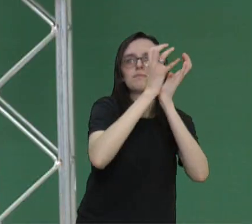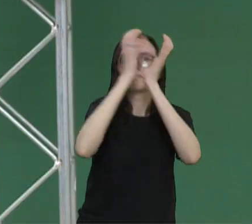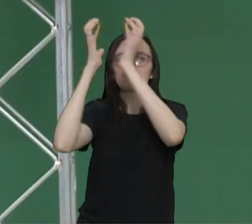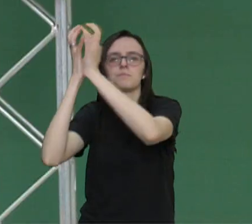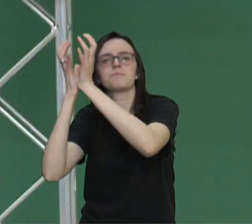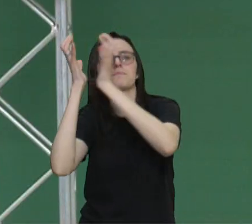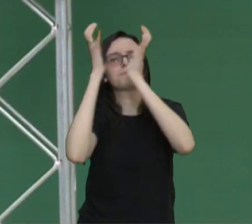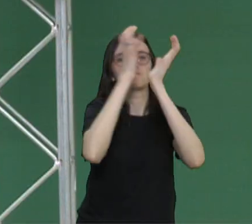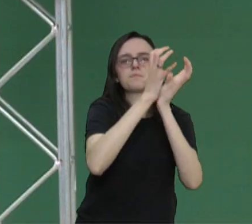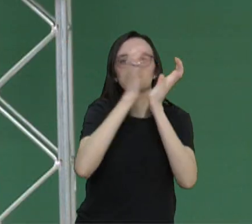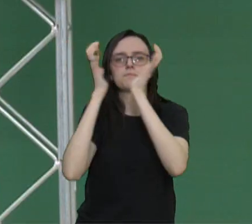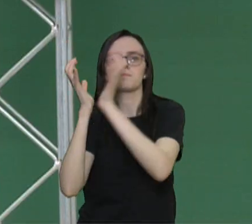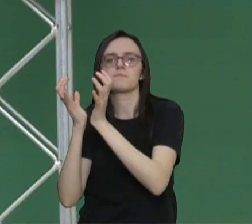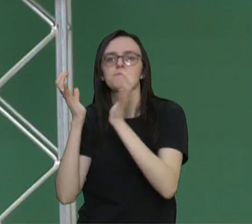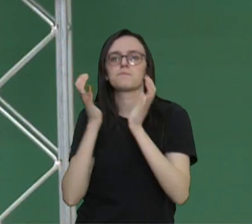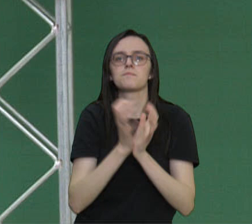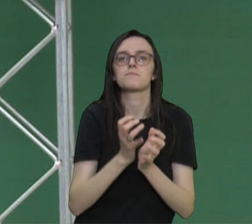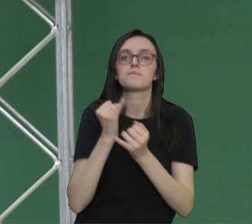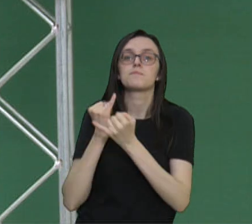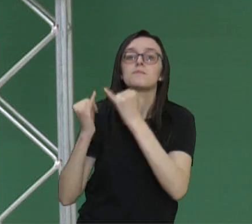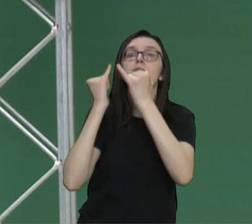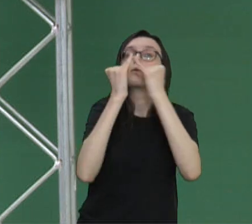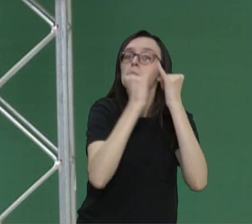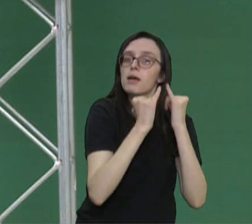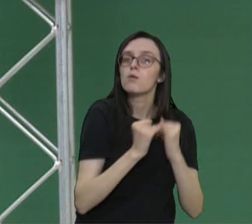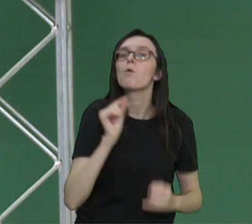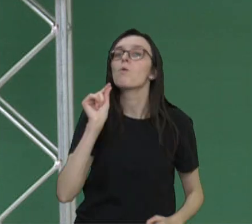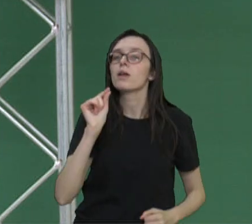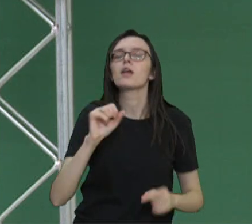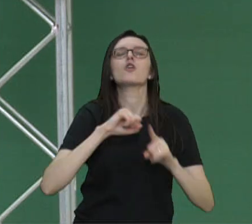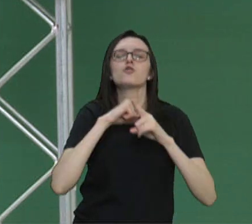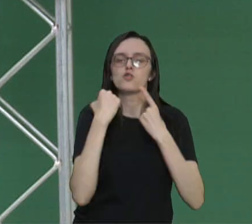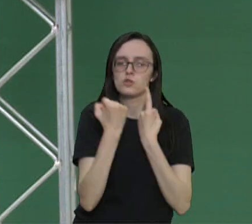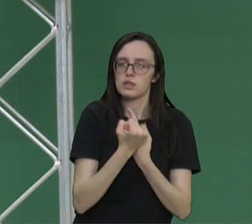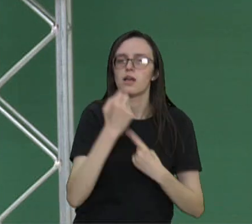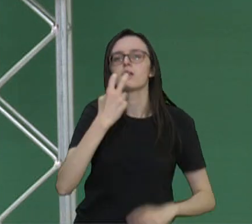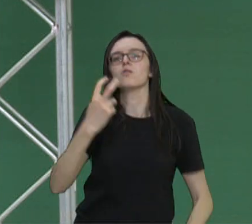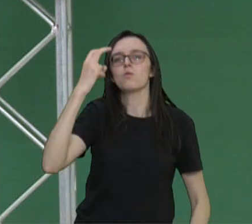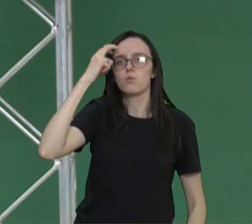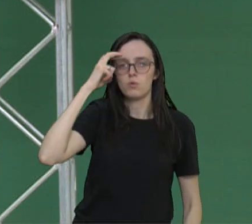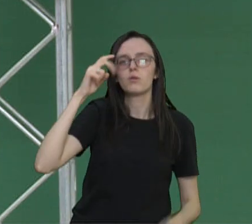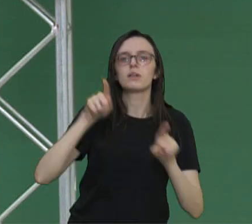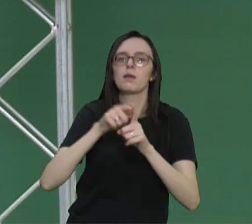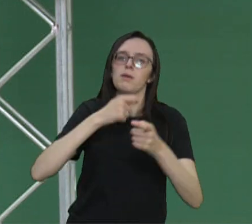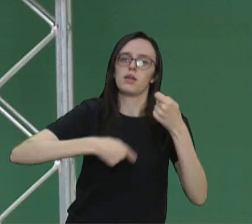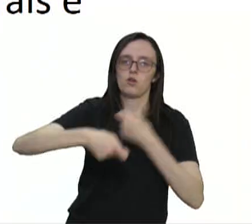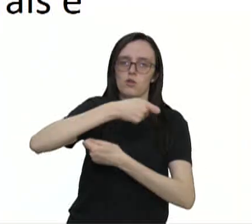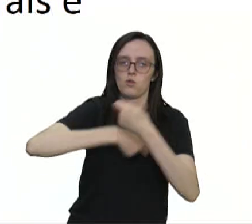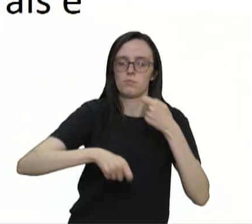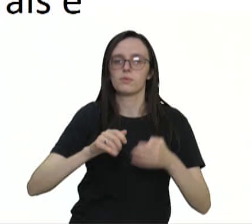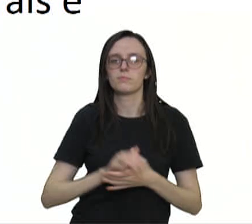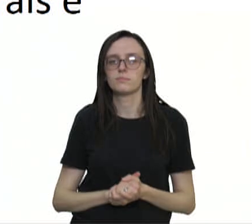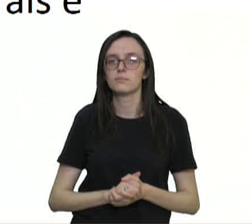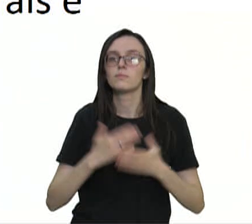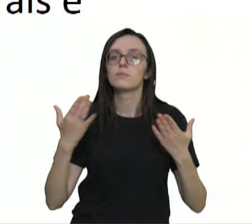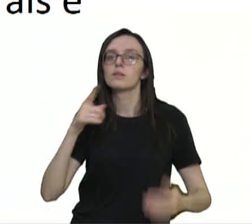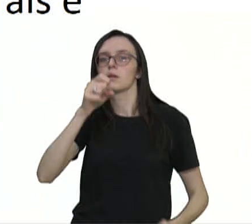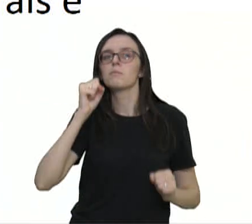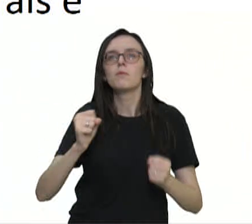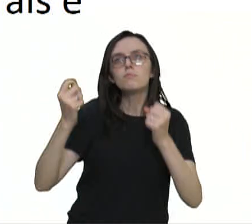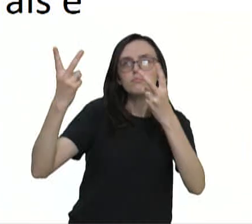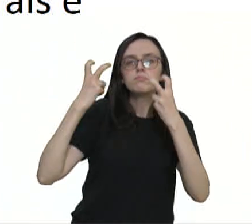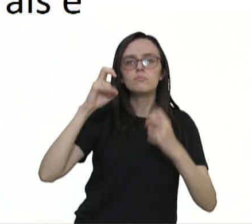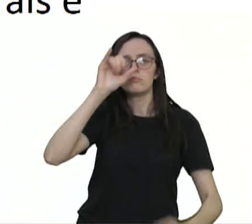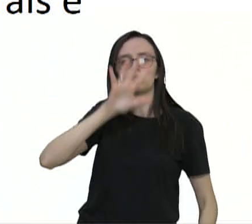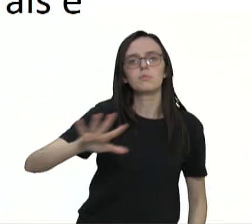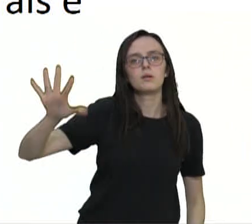os estados de acordo com semelhanças sociais, culturais e econômicas. Então, você pode perceber no